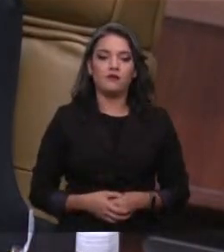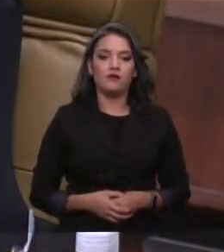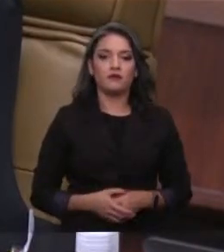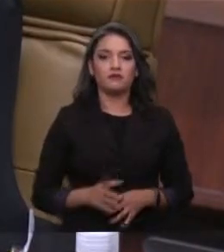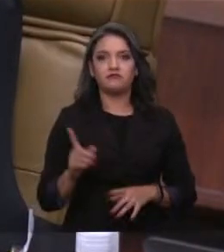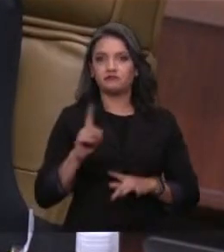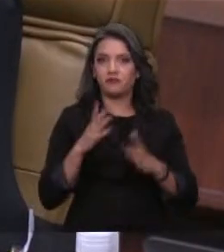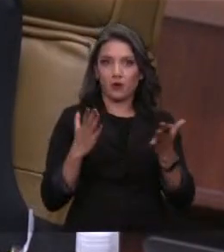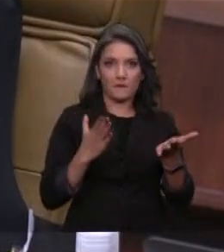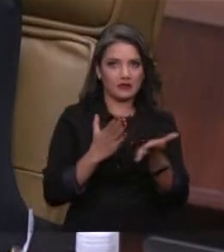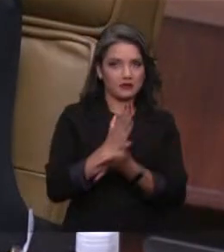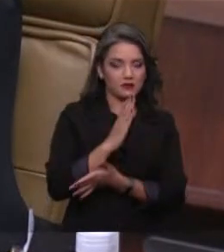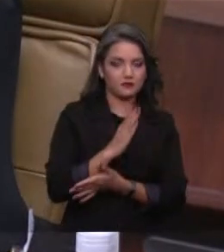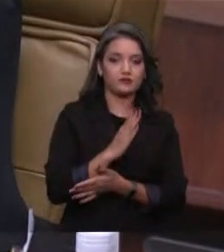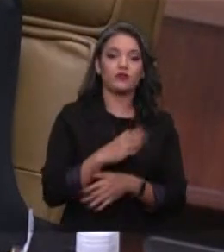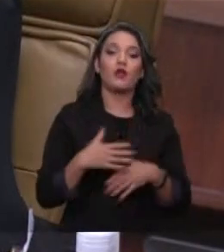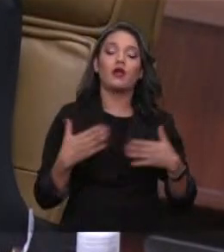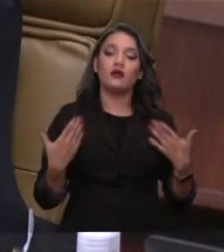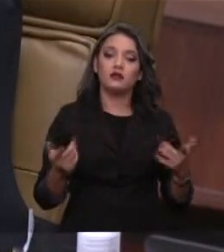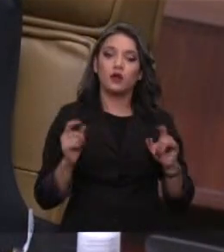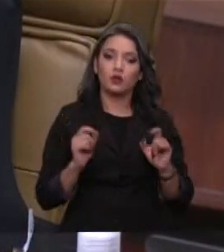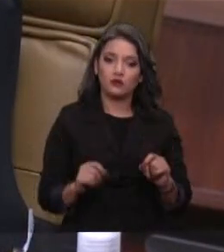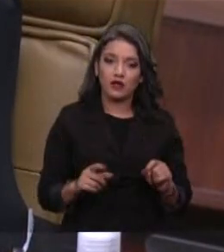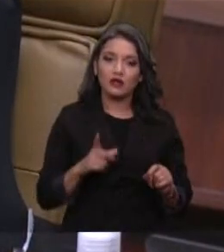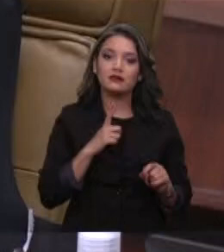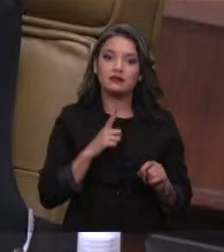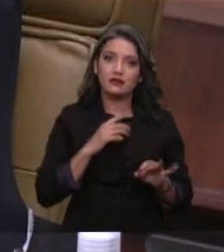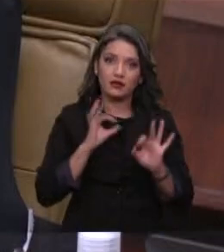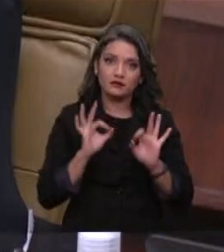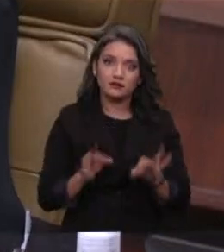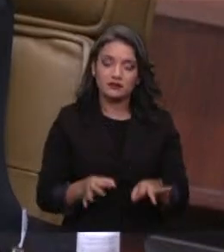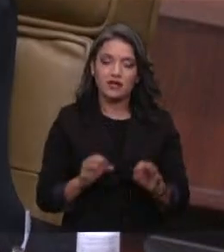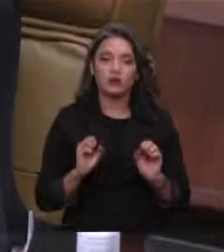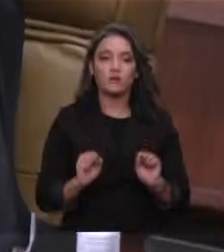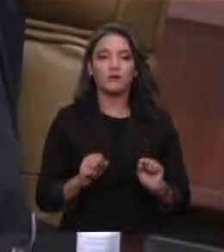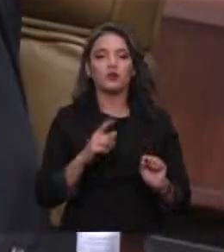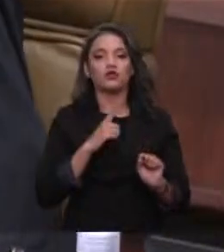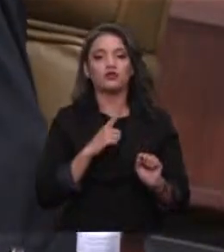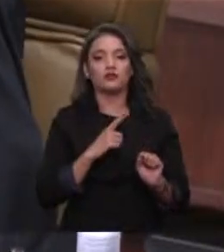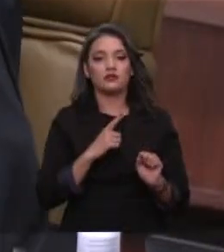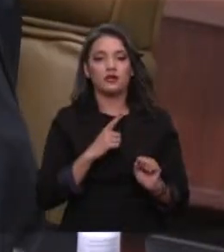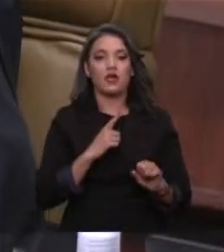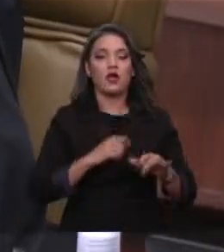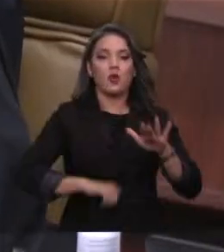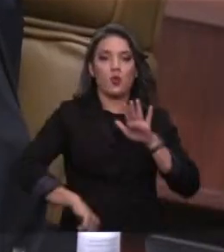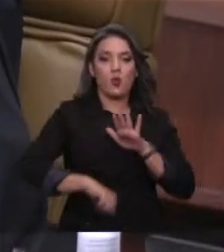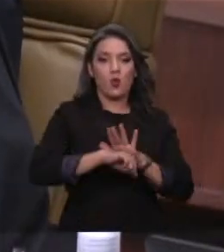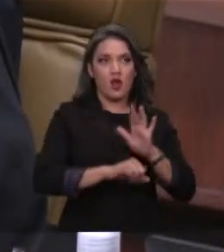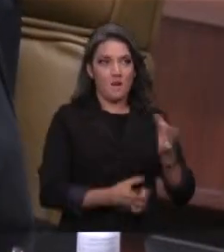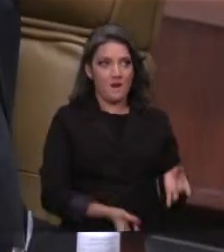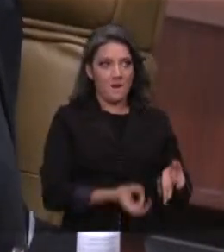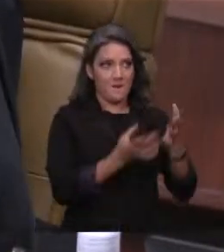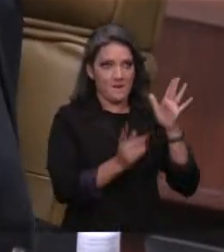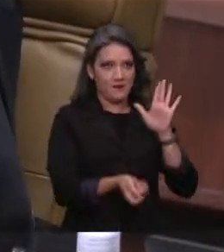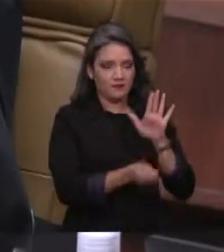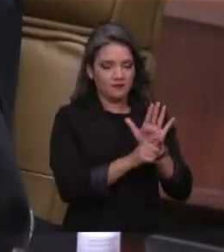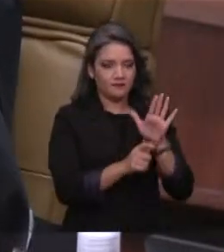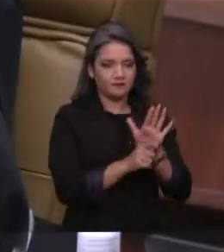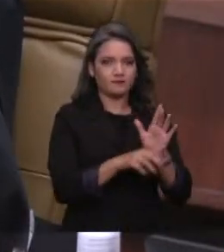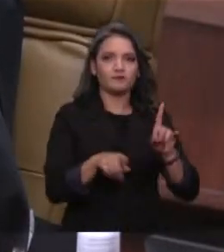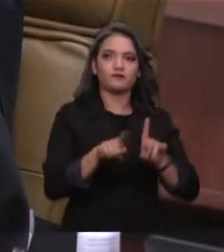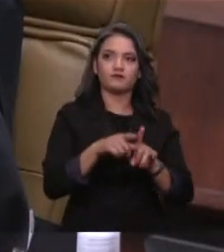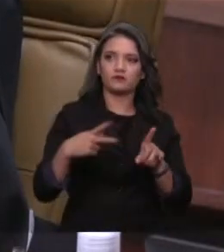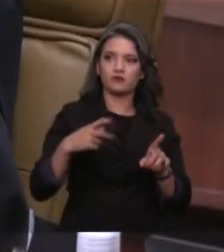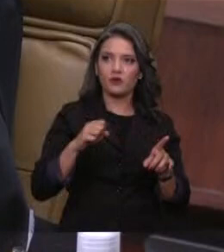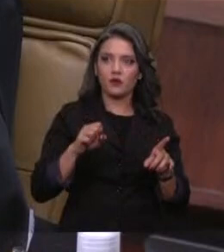Denegação da ordem. Prossegue. É legítima a ocorrência de concurso material entre os delitos de tráfico de drogas e de